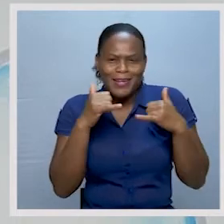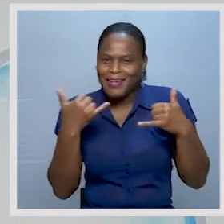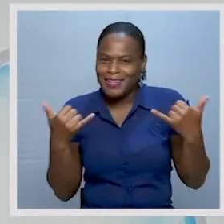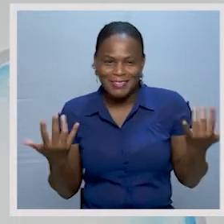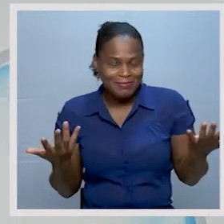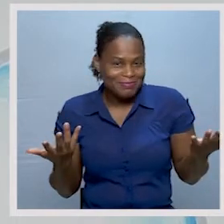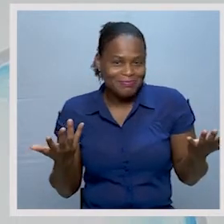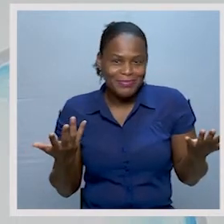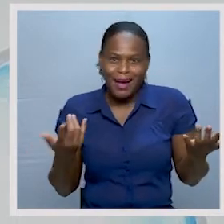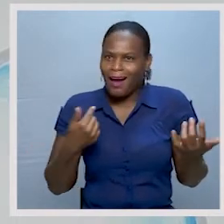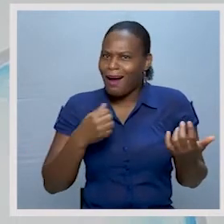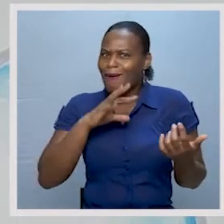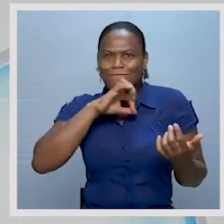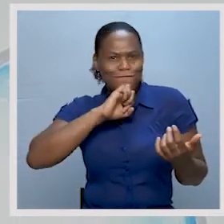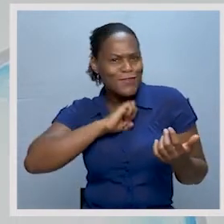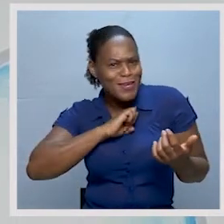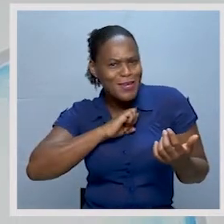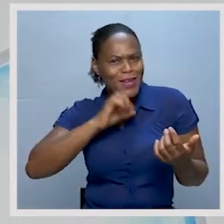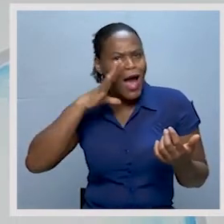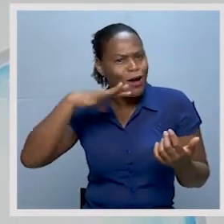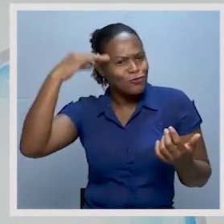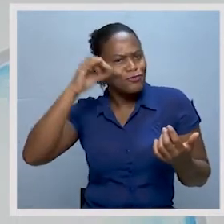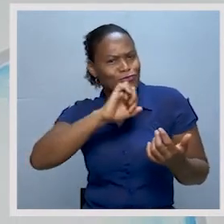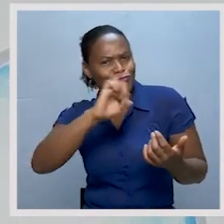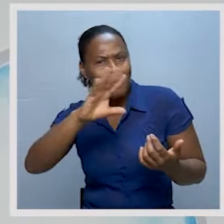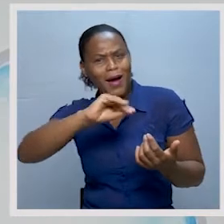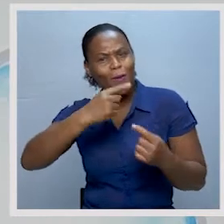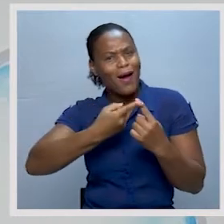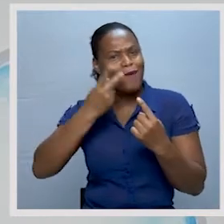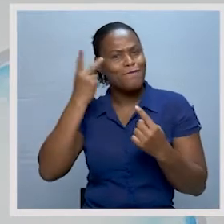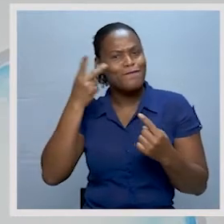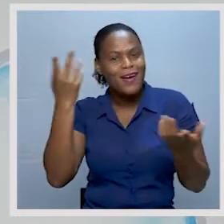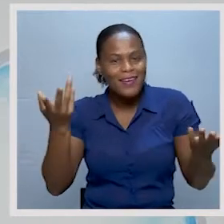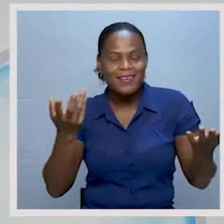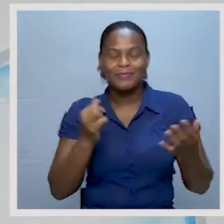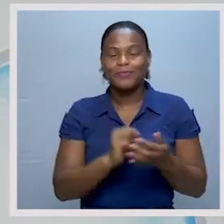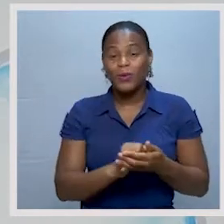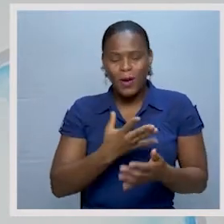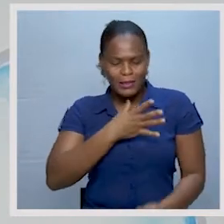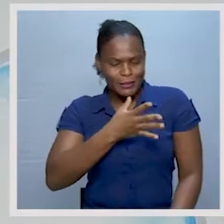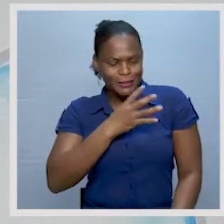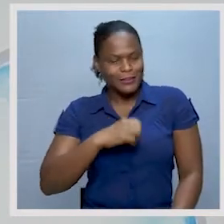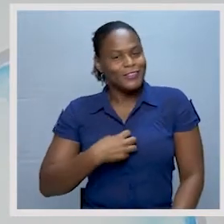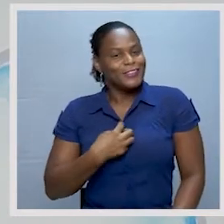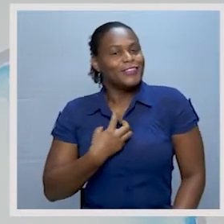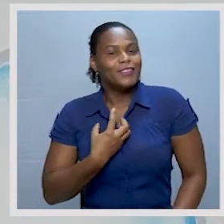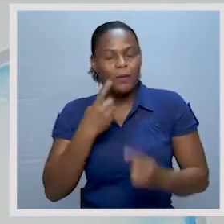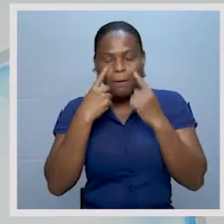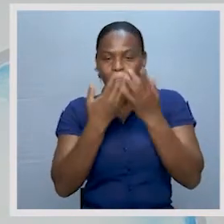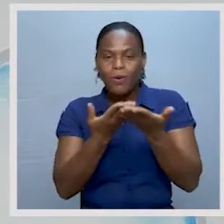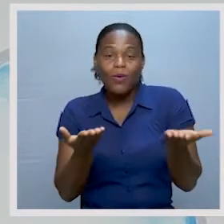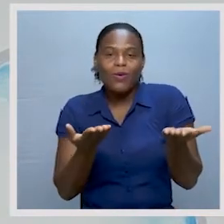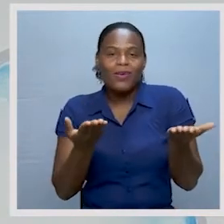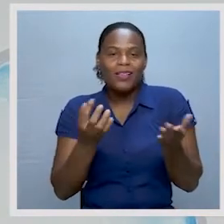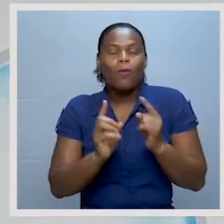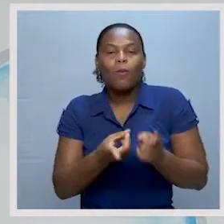tão feliz, pois o meu filho completou mais um ano de vida. Ao dizer isto, eu estou a sentir, não é? Estou a mostrar aquilo